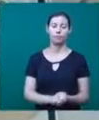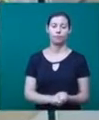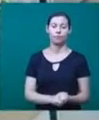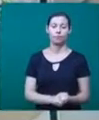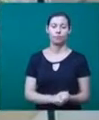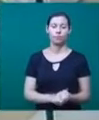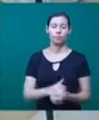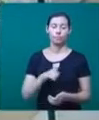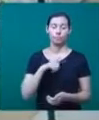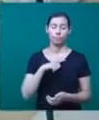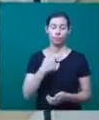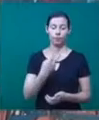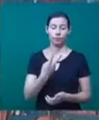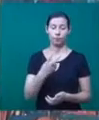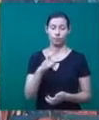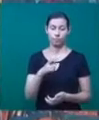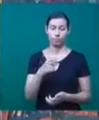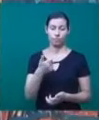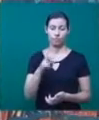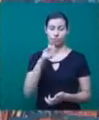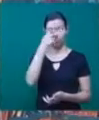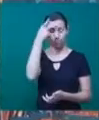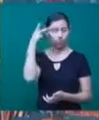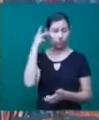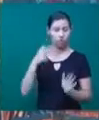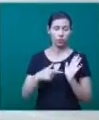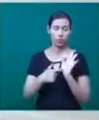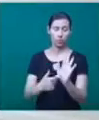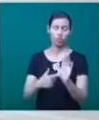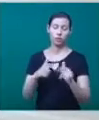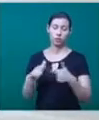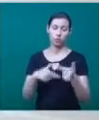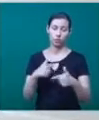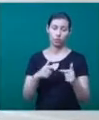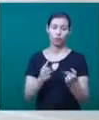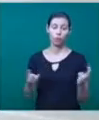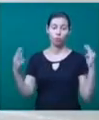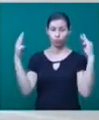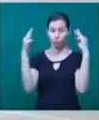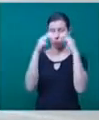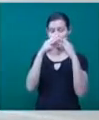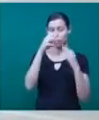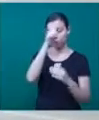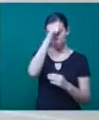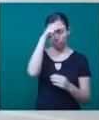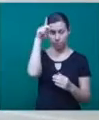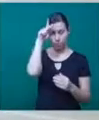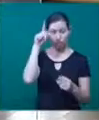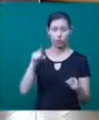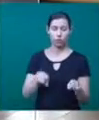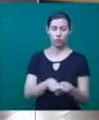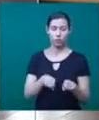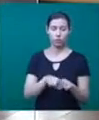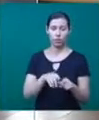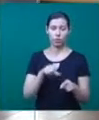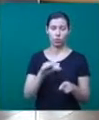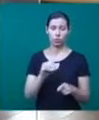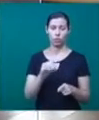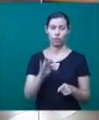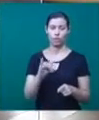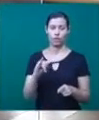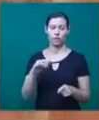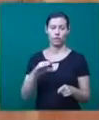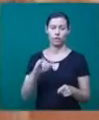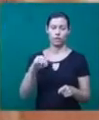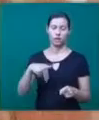os trabalhos na Oficina Cultural e também no Museu Municipal. O NUP atualmente conta com 18 membros, inclusive de fora